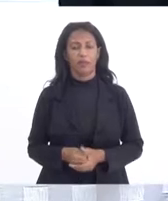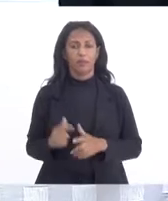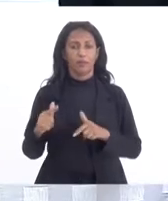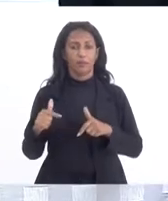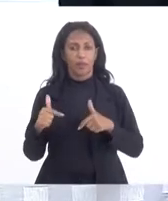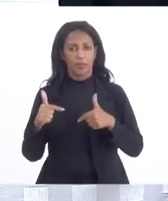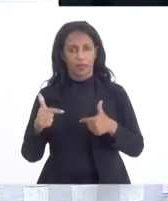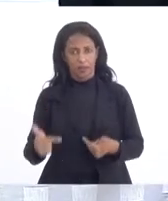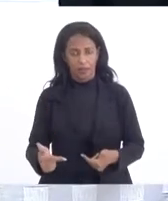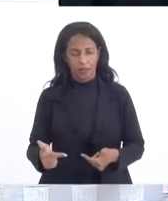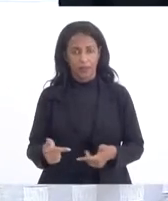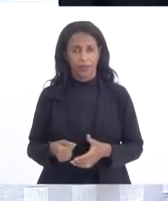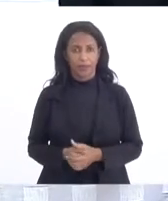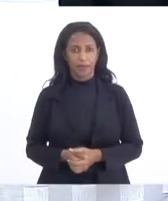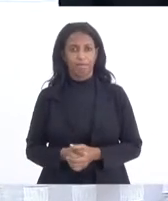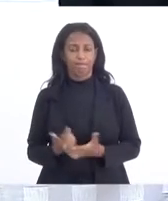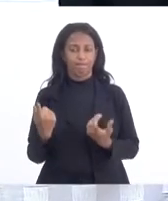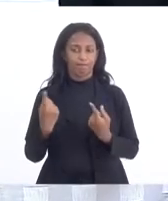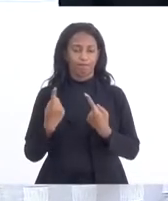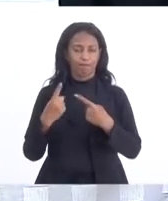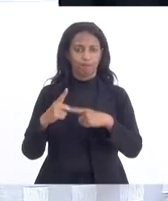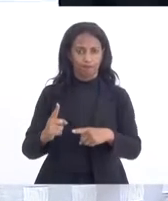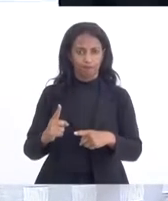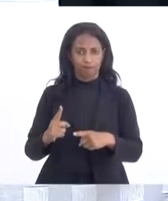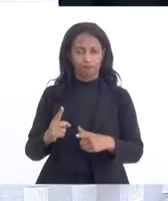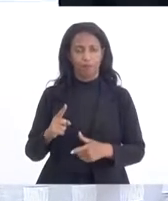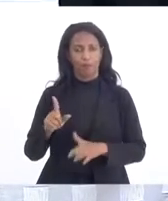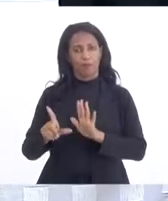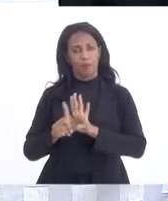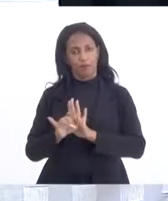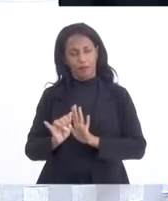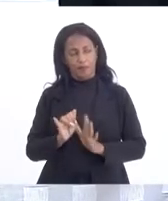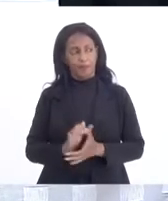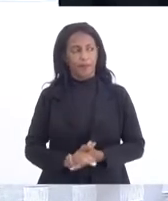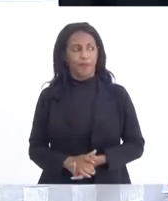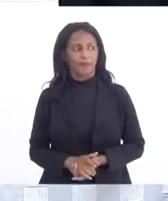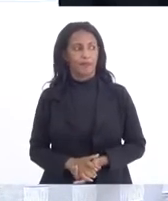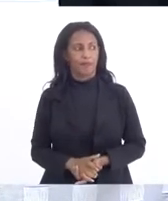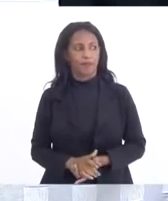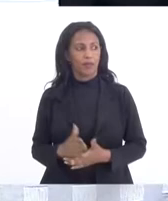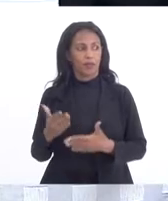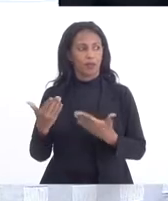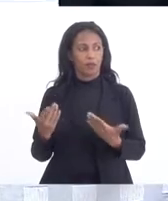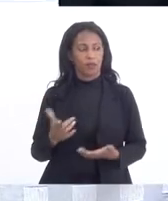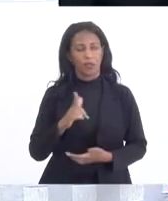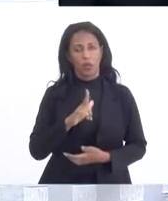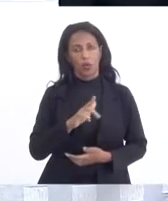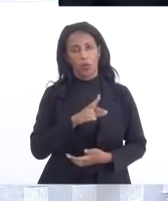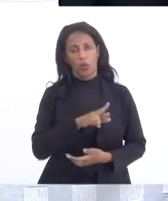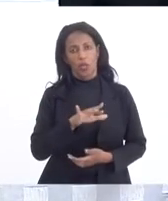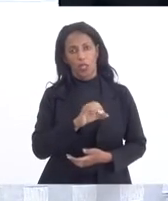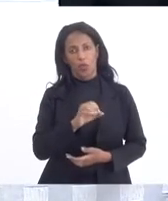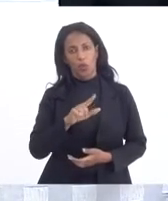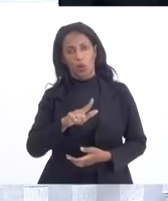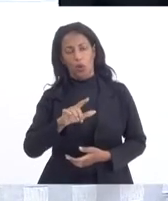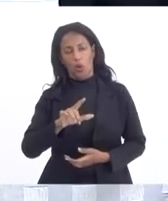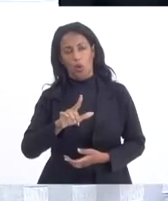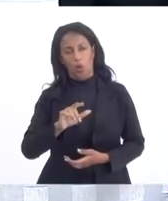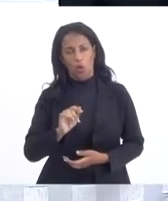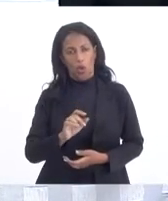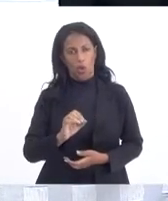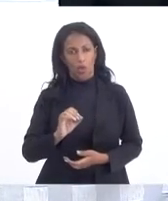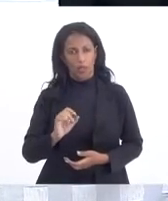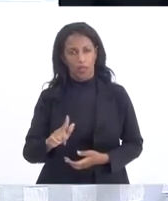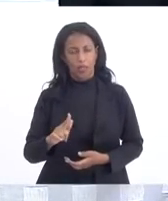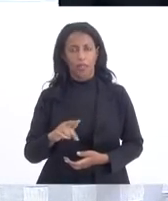ação contra aquela lei. Foi assim com o Rio Log, foi assim